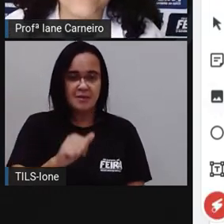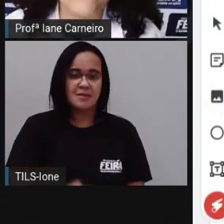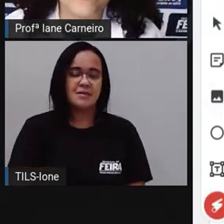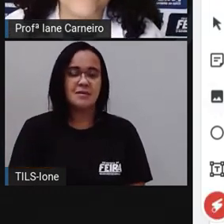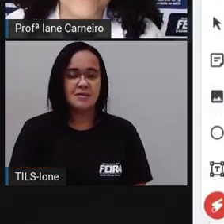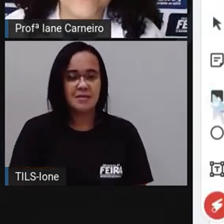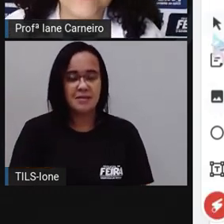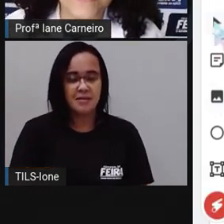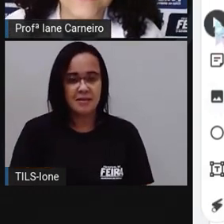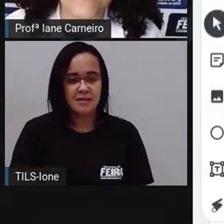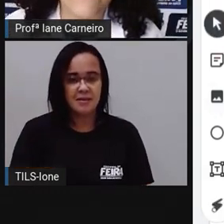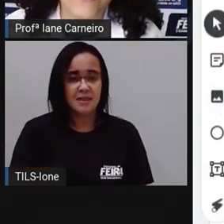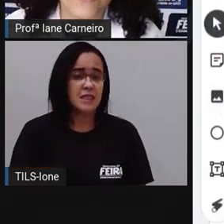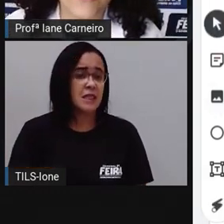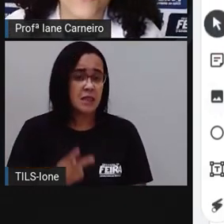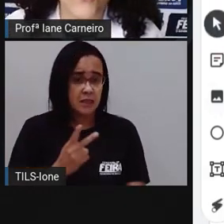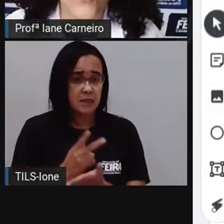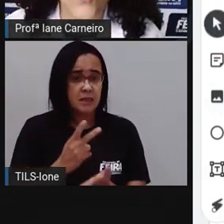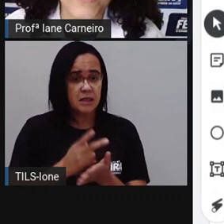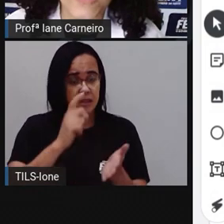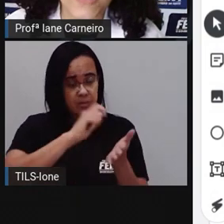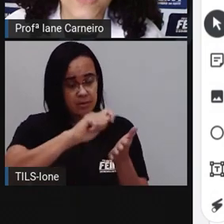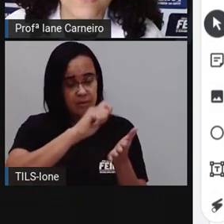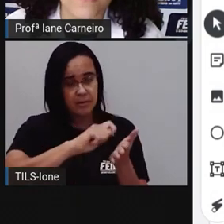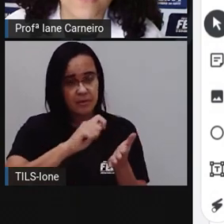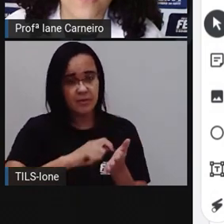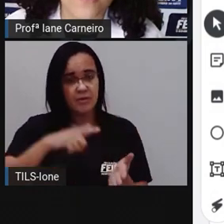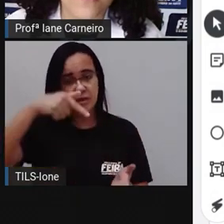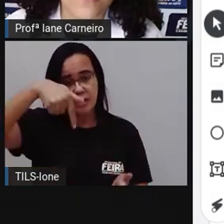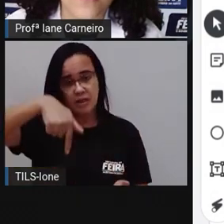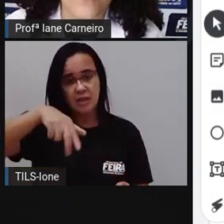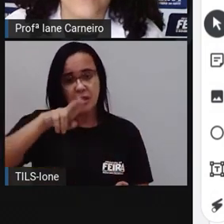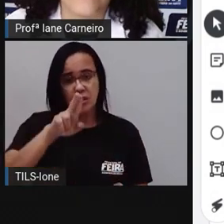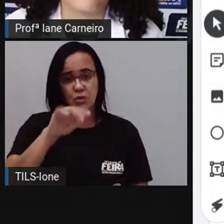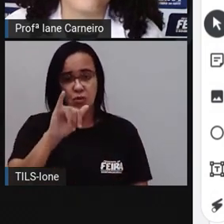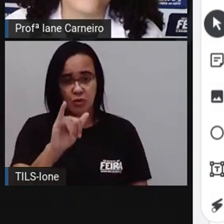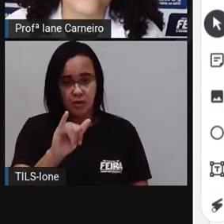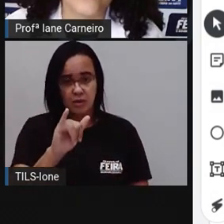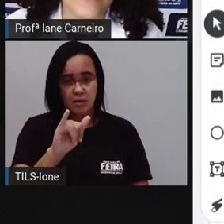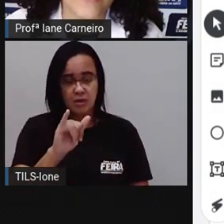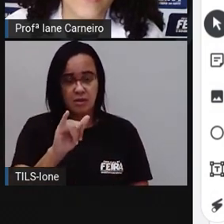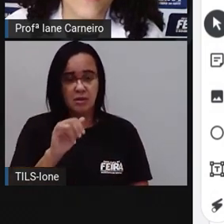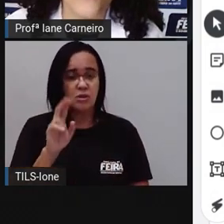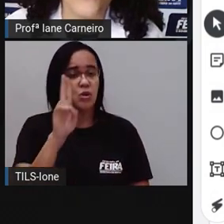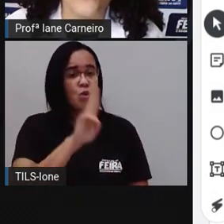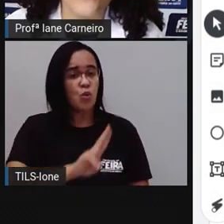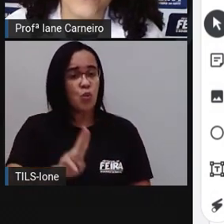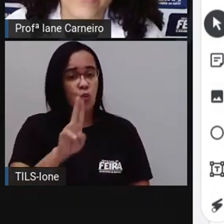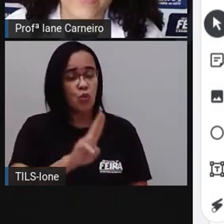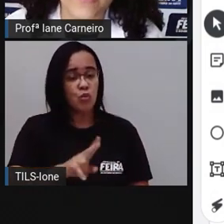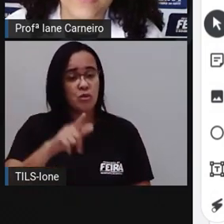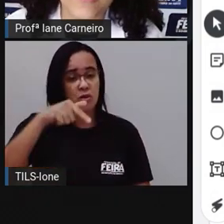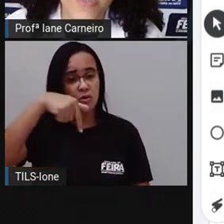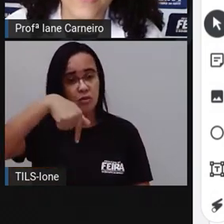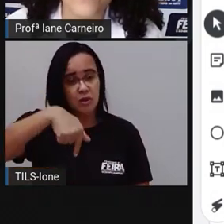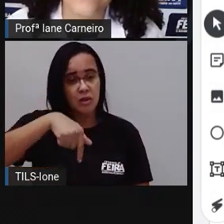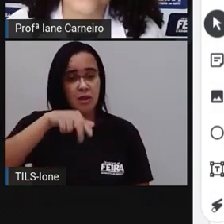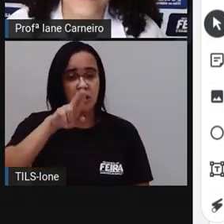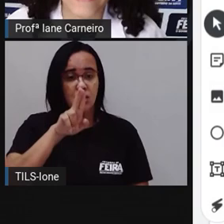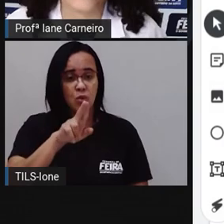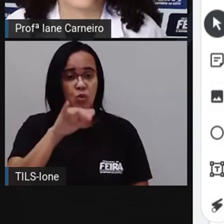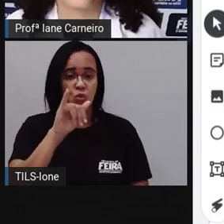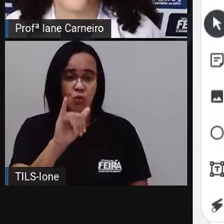Toda vez que a gente quiser escrever o gui, ó, a gente usa o G, o I,